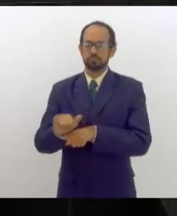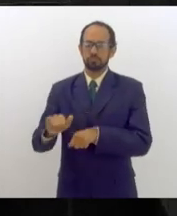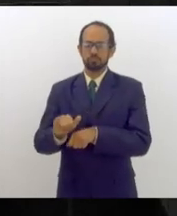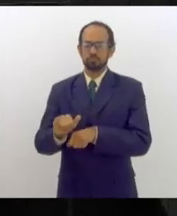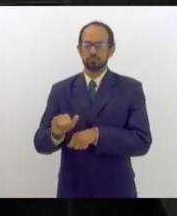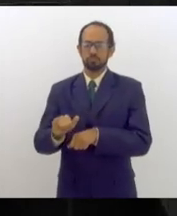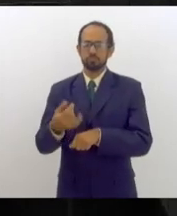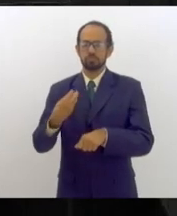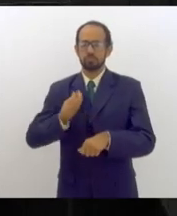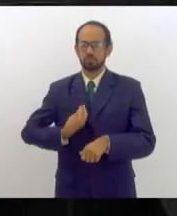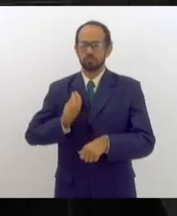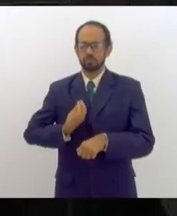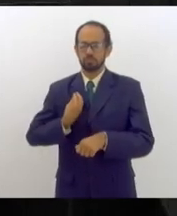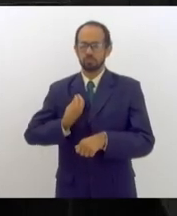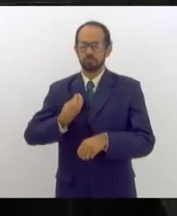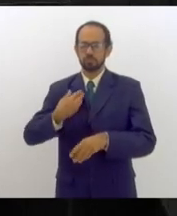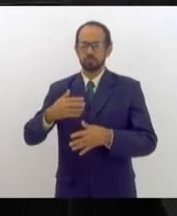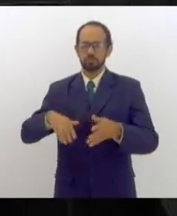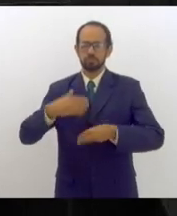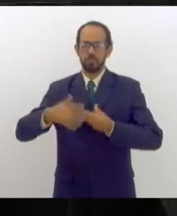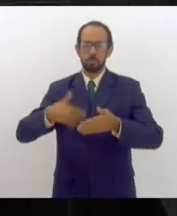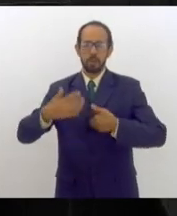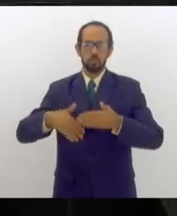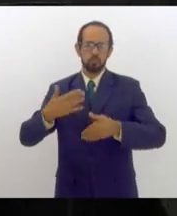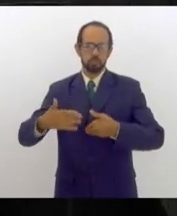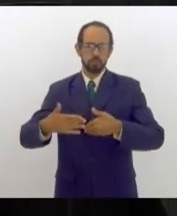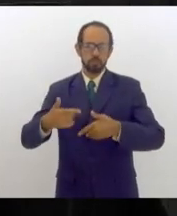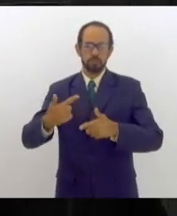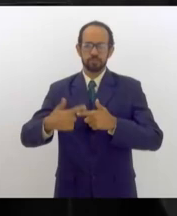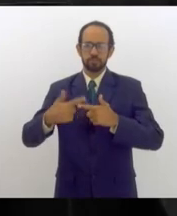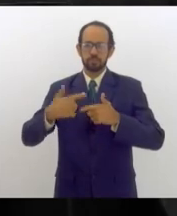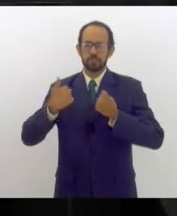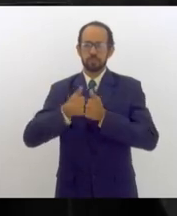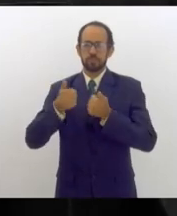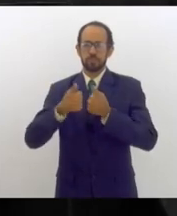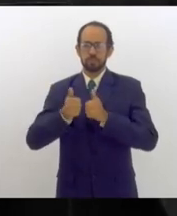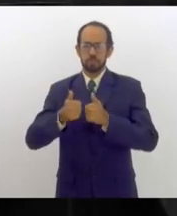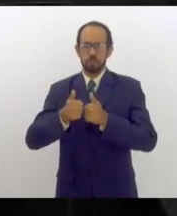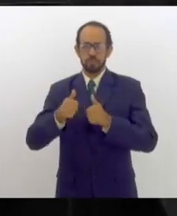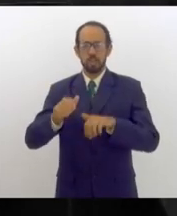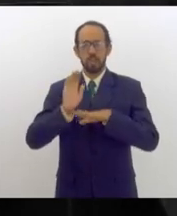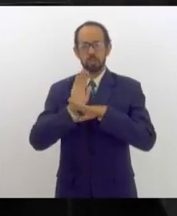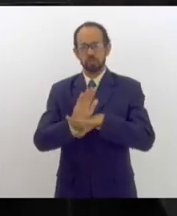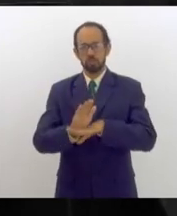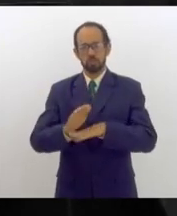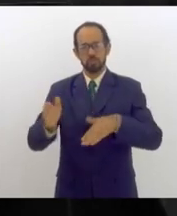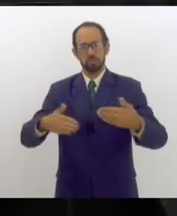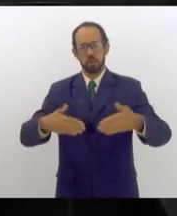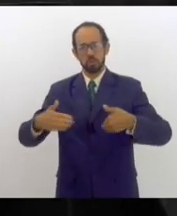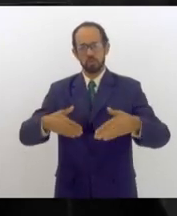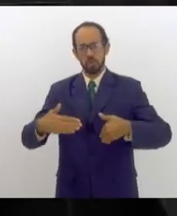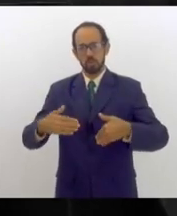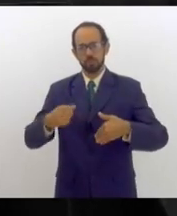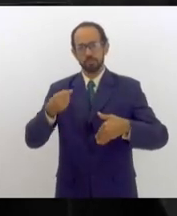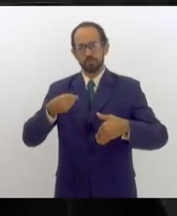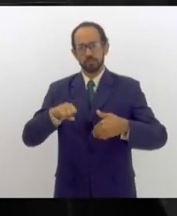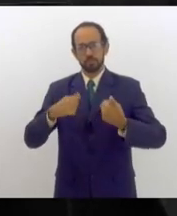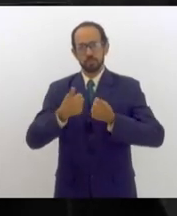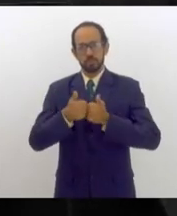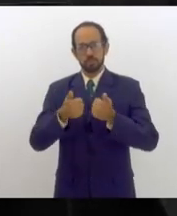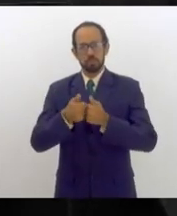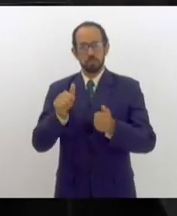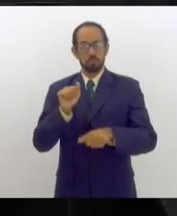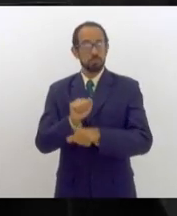caos porque o transporte viabiliza o processo produtivo se o transporte colapso de vez